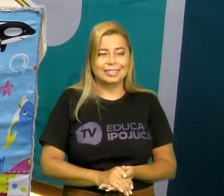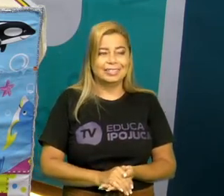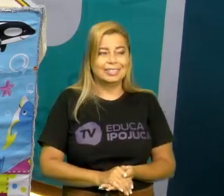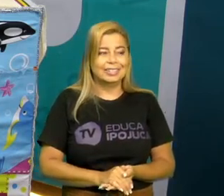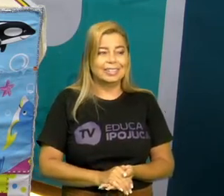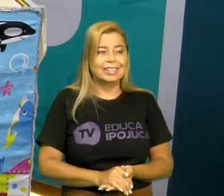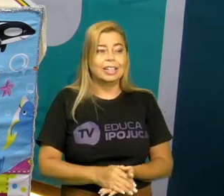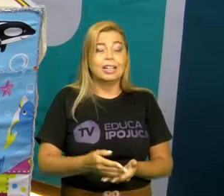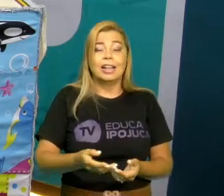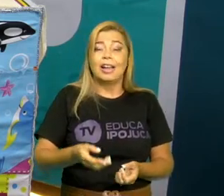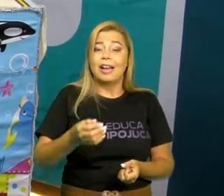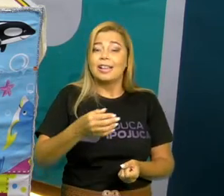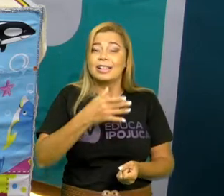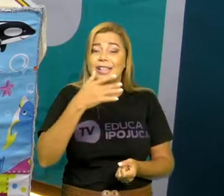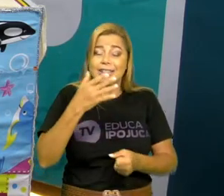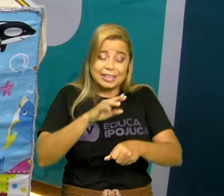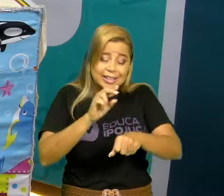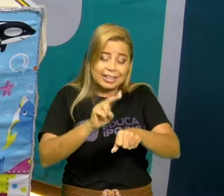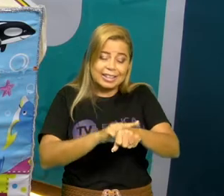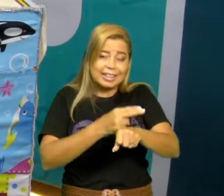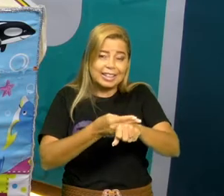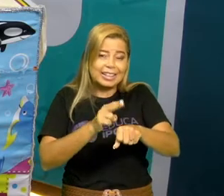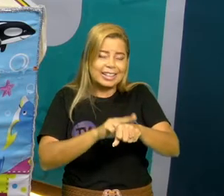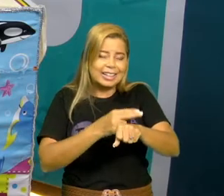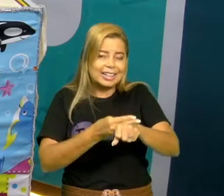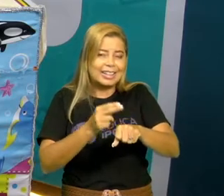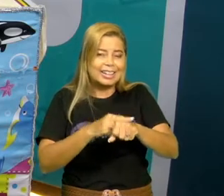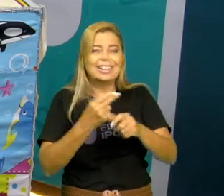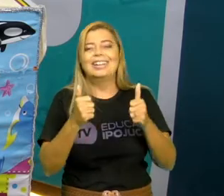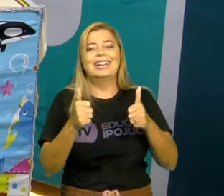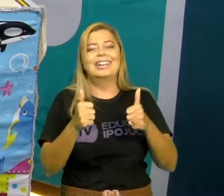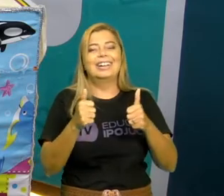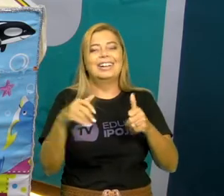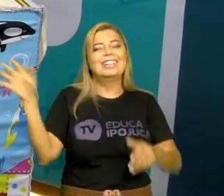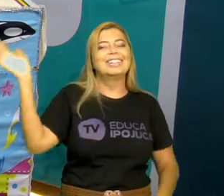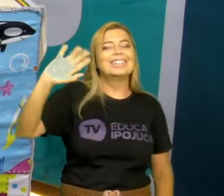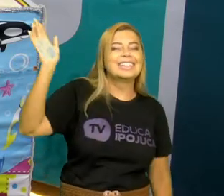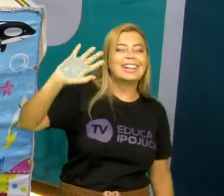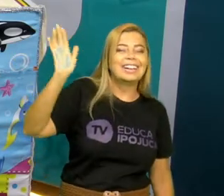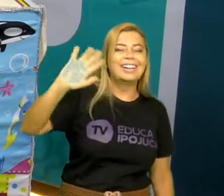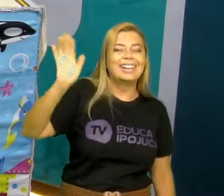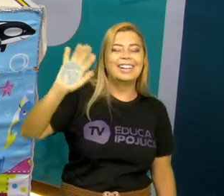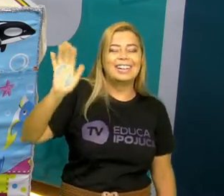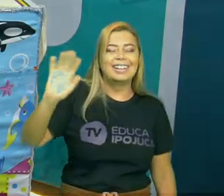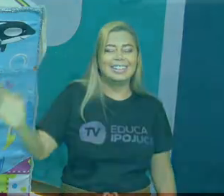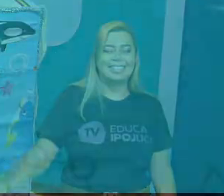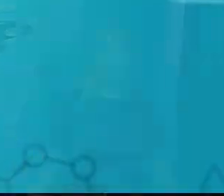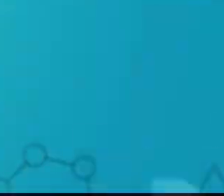sabor de... chocolate! Chocolate! Tchau! Tchau!